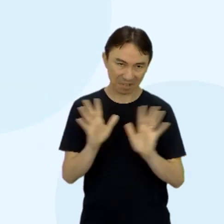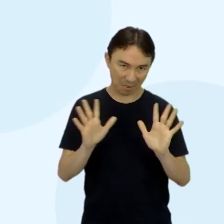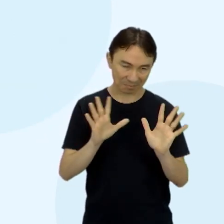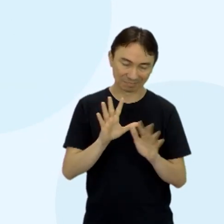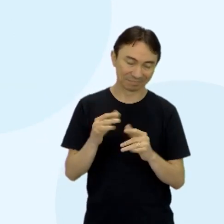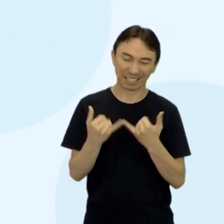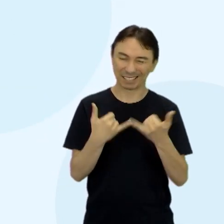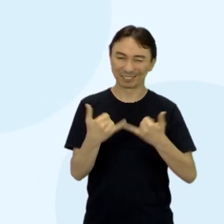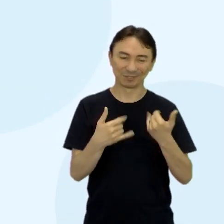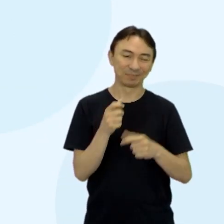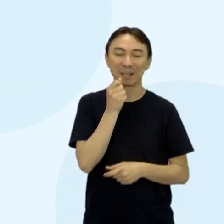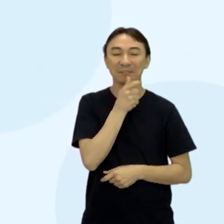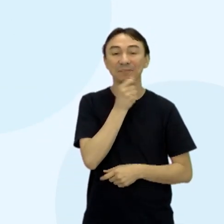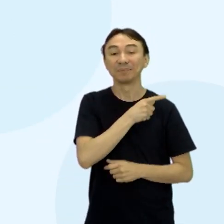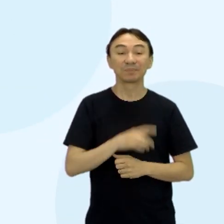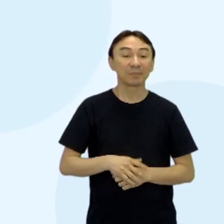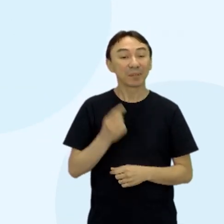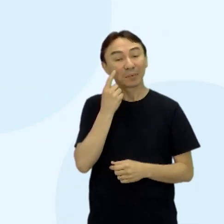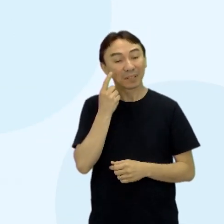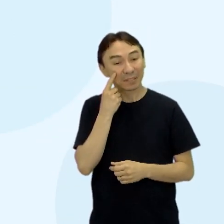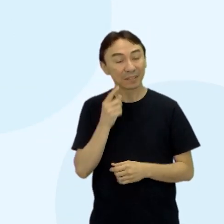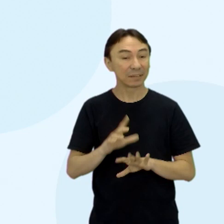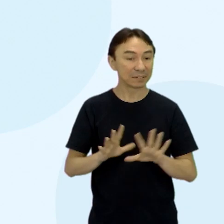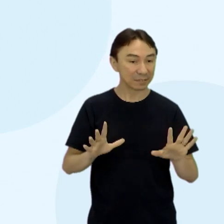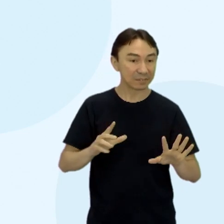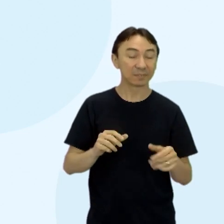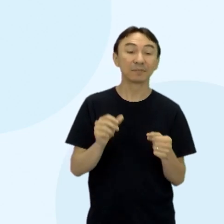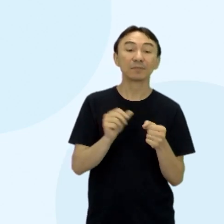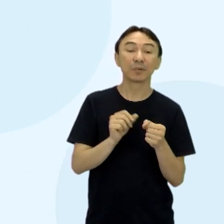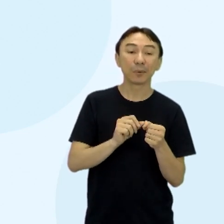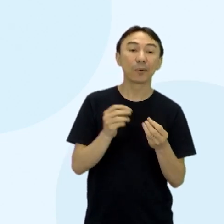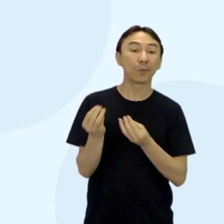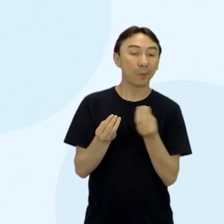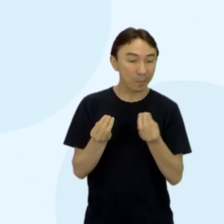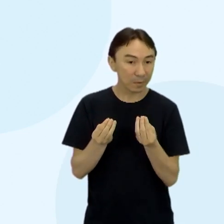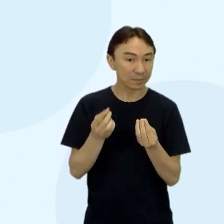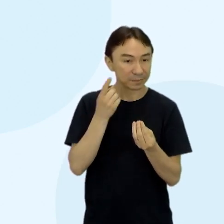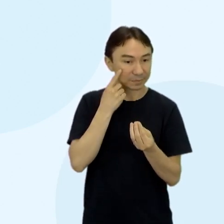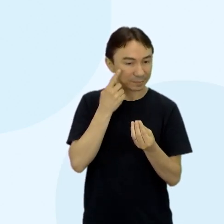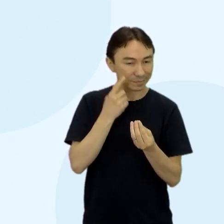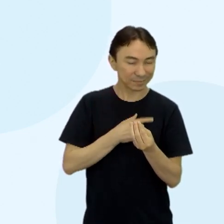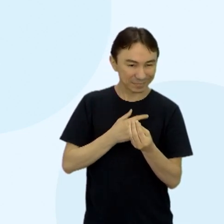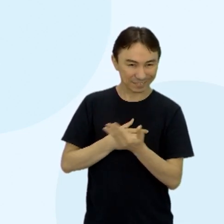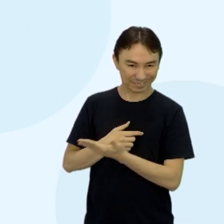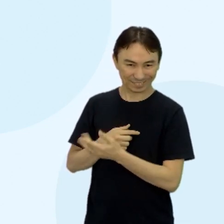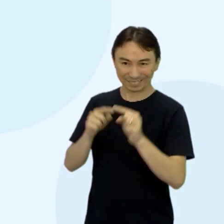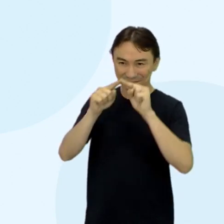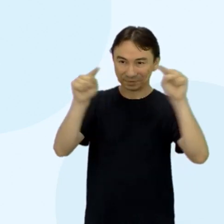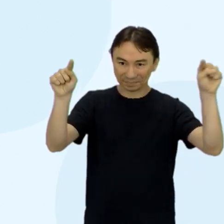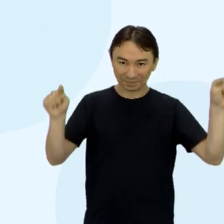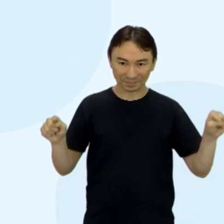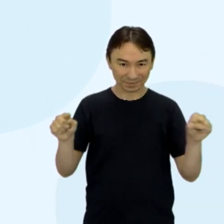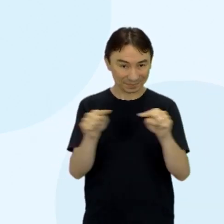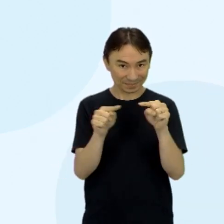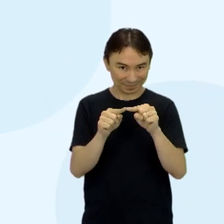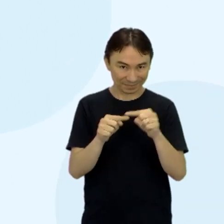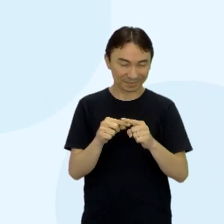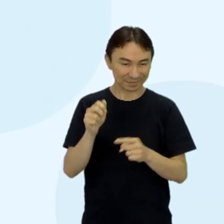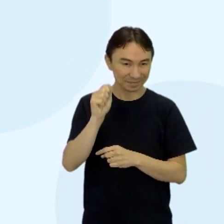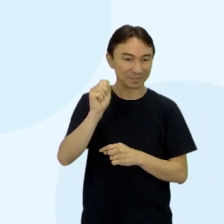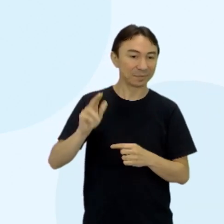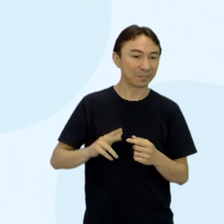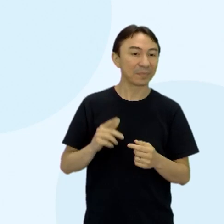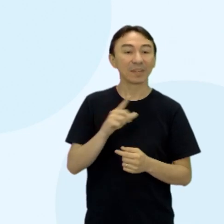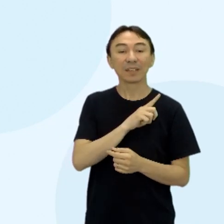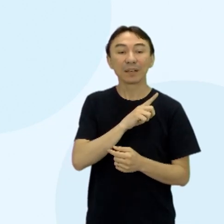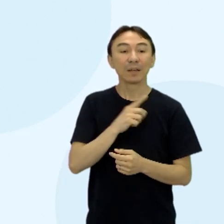ficou a continha, pessoal, ó. Eu escrevi ela em pezinho, apareceu aí um quadradinho, um quadrinho azul, né? E a primeira